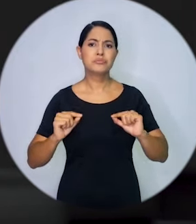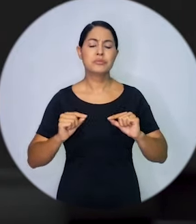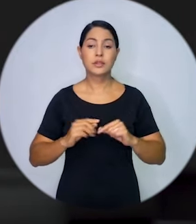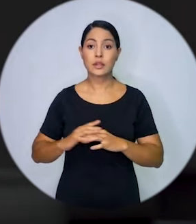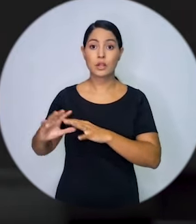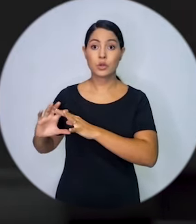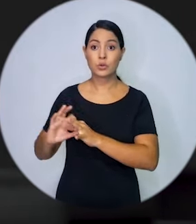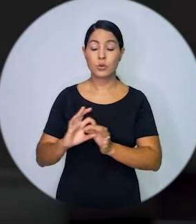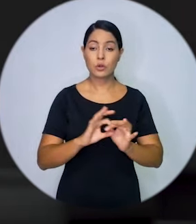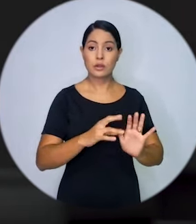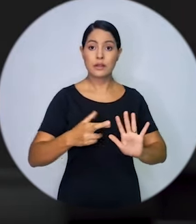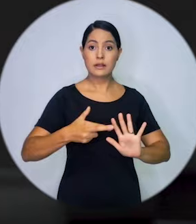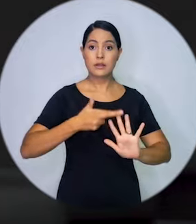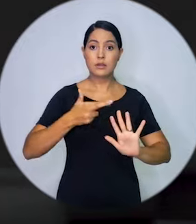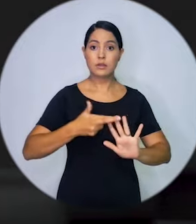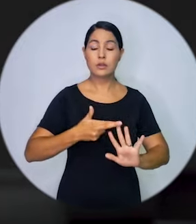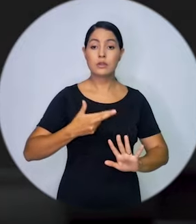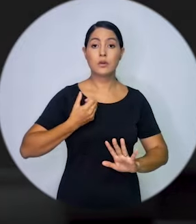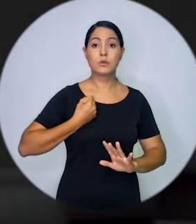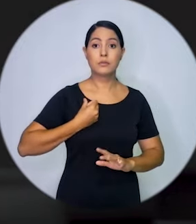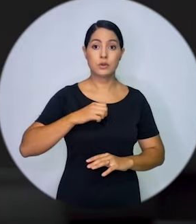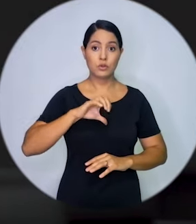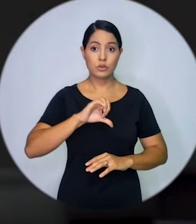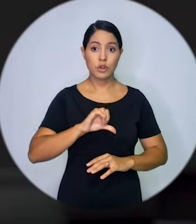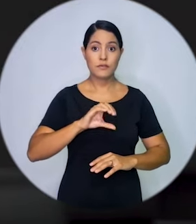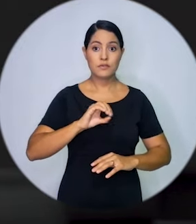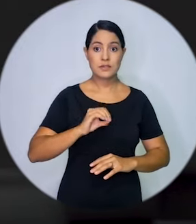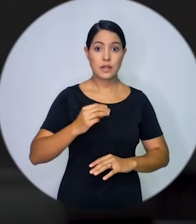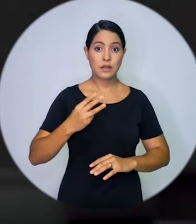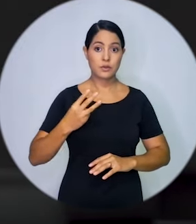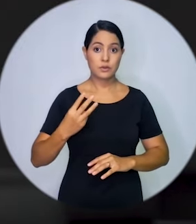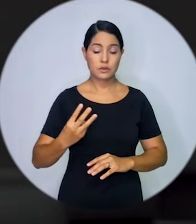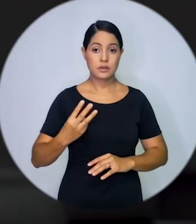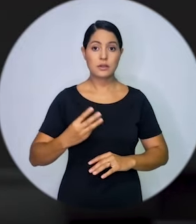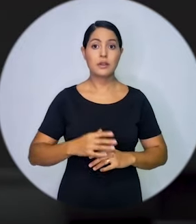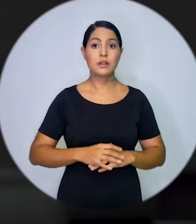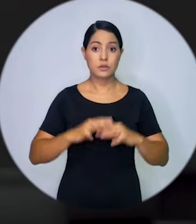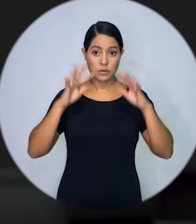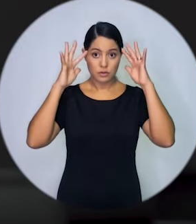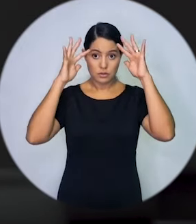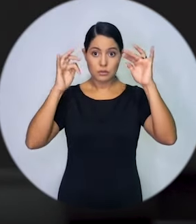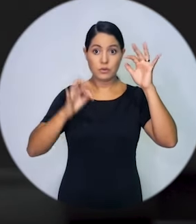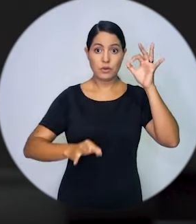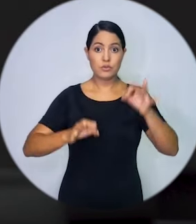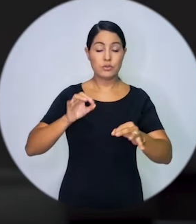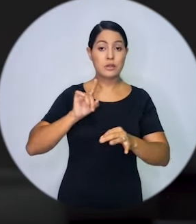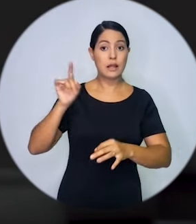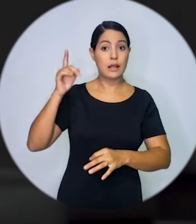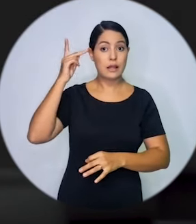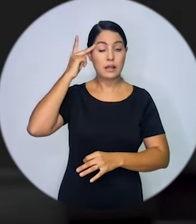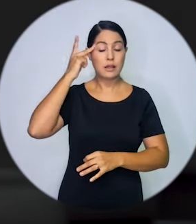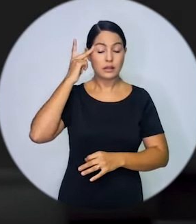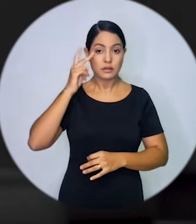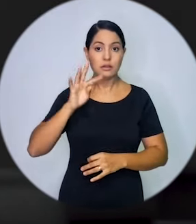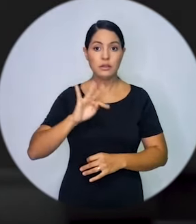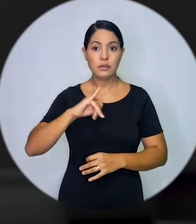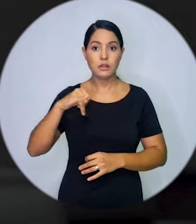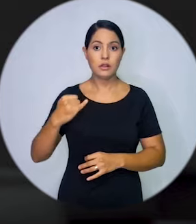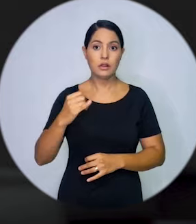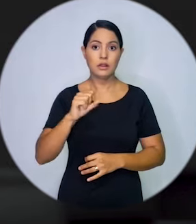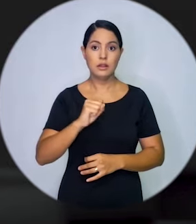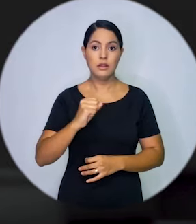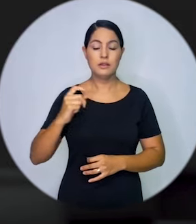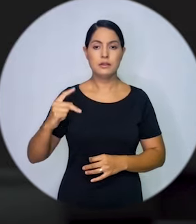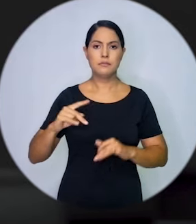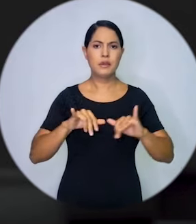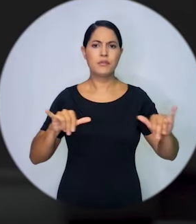para suspender os efeitos da Resolução 903 de 2023 do Tribunal de Justiça de São Paulo, que determinava a